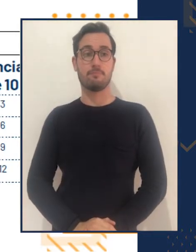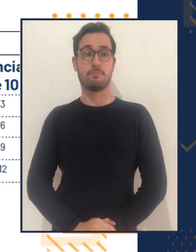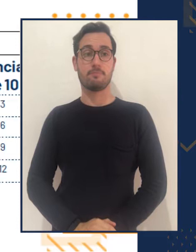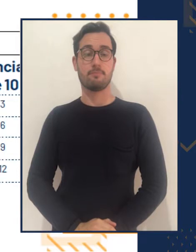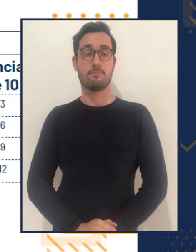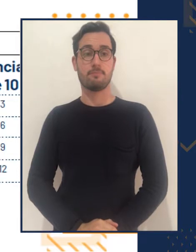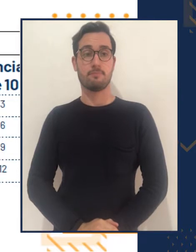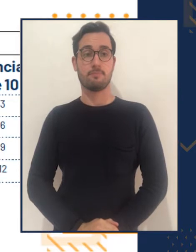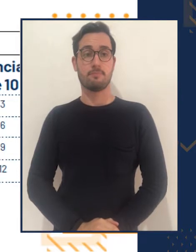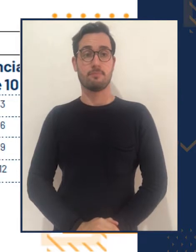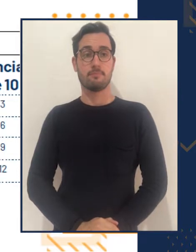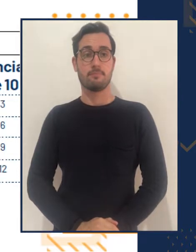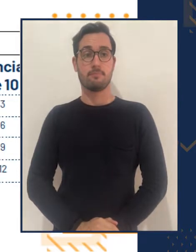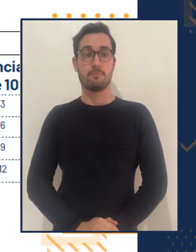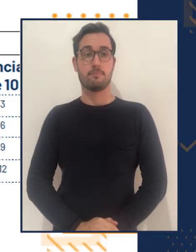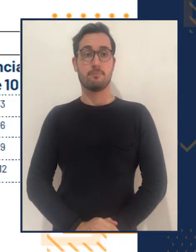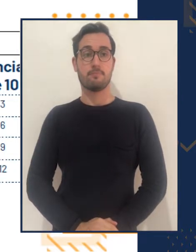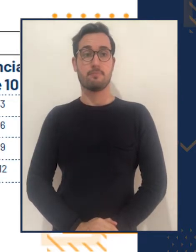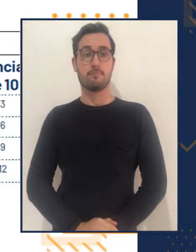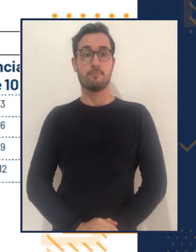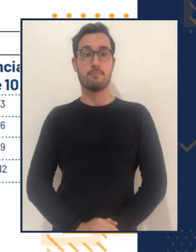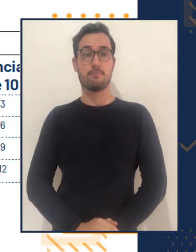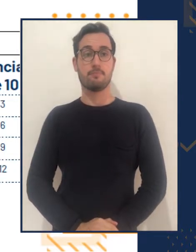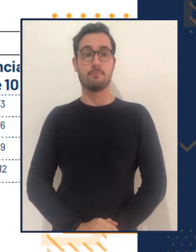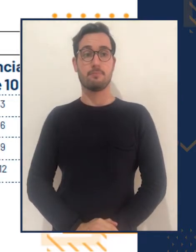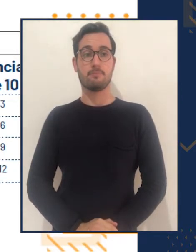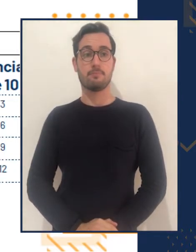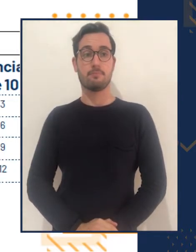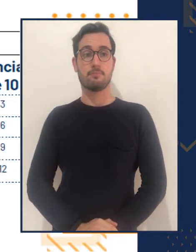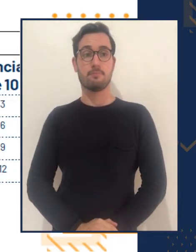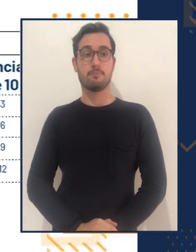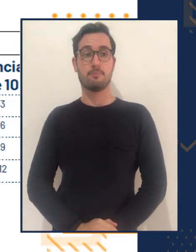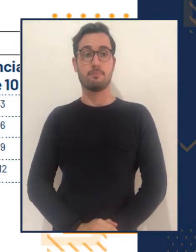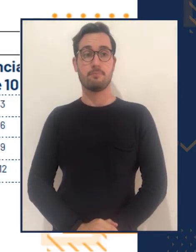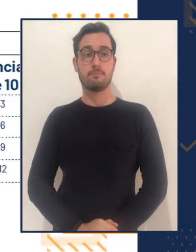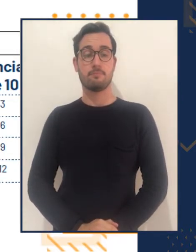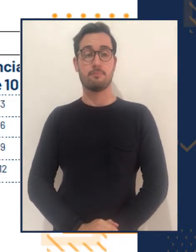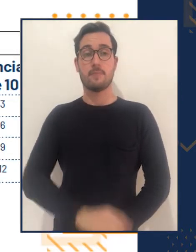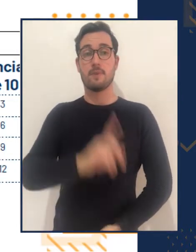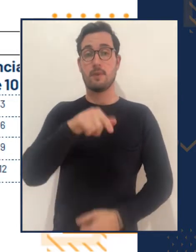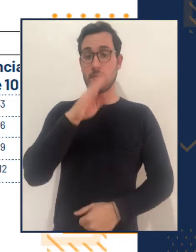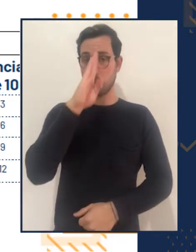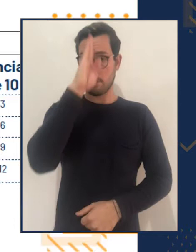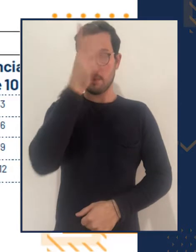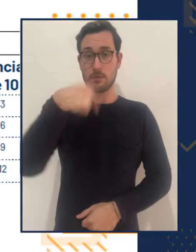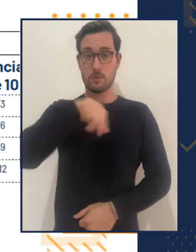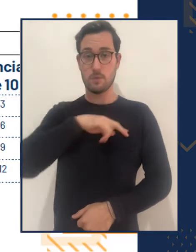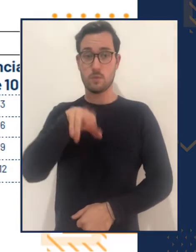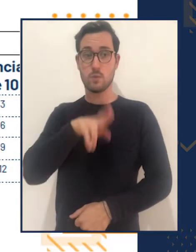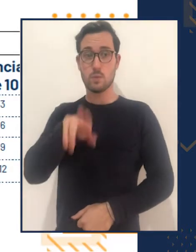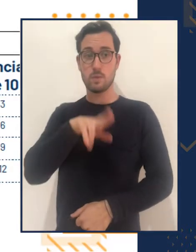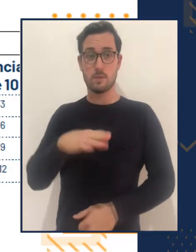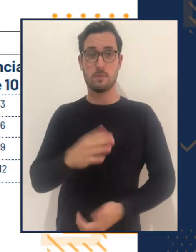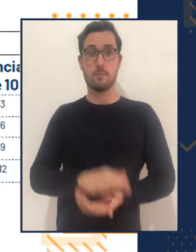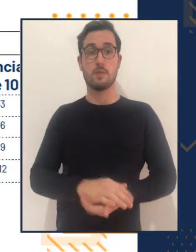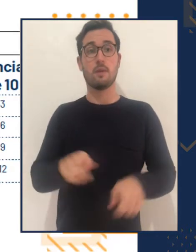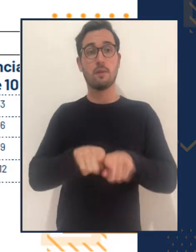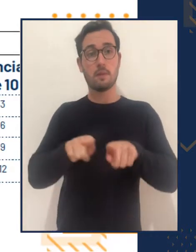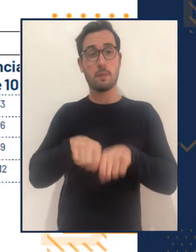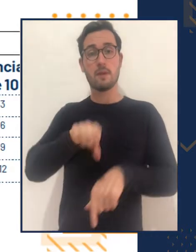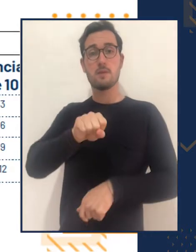1000, mega, que é 10 na 6, em maiúsculo, giga, tera. Então, esses são os principais múltiplos utilizados.